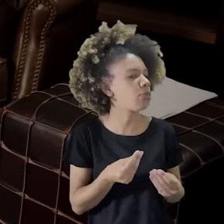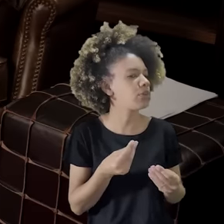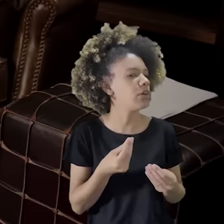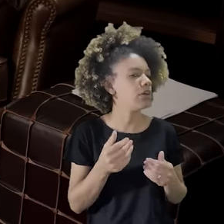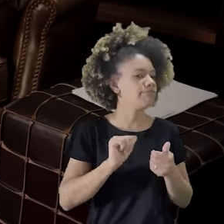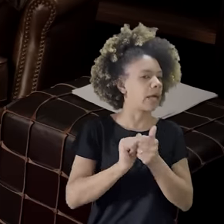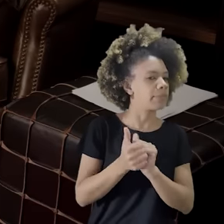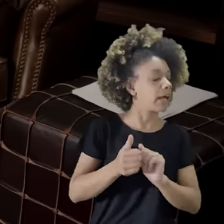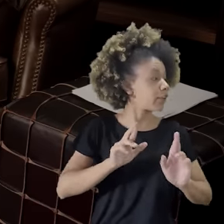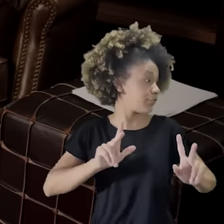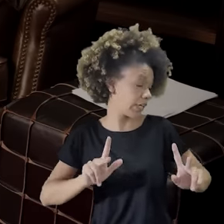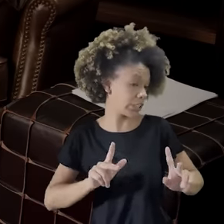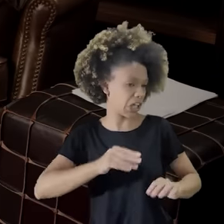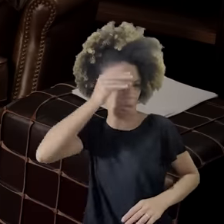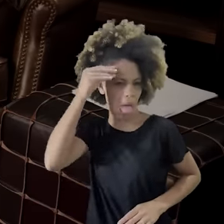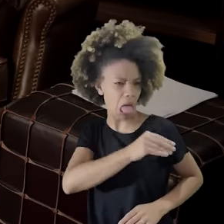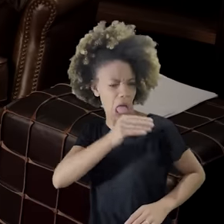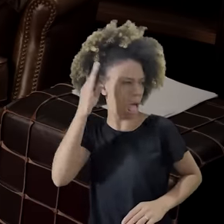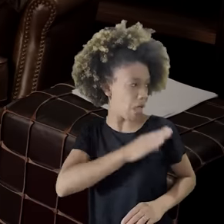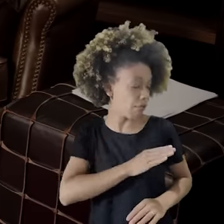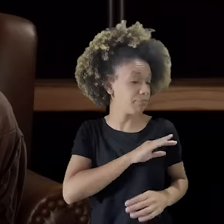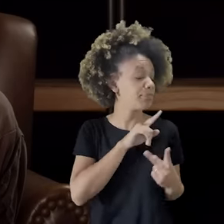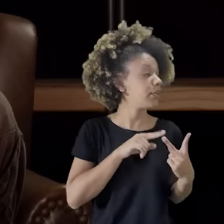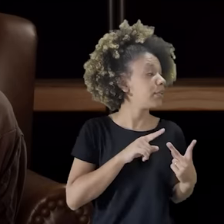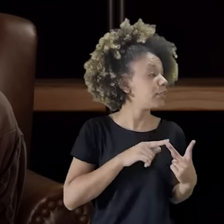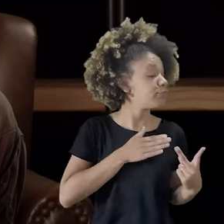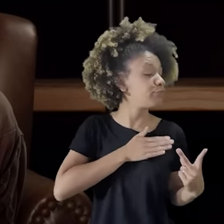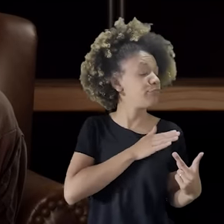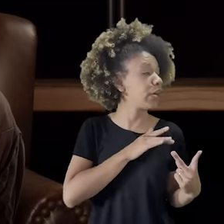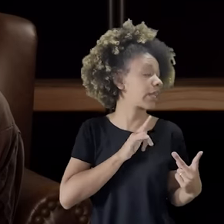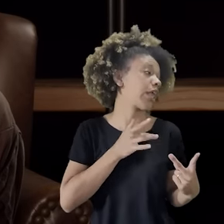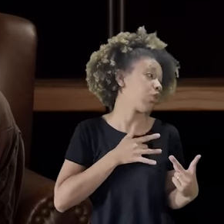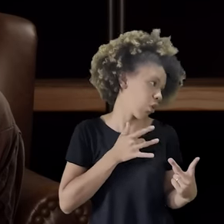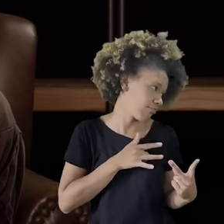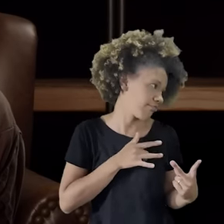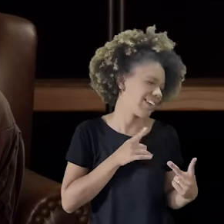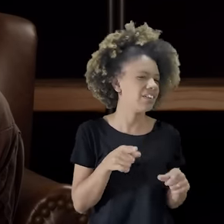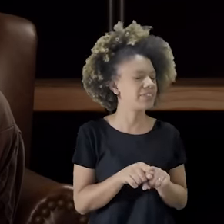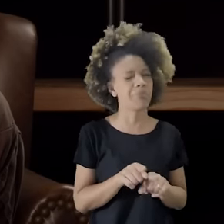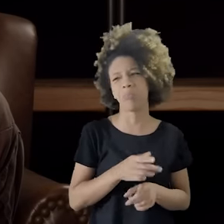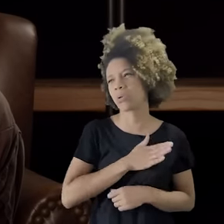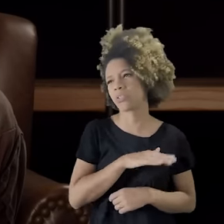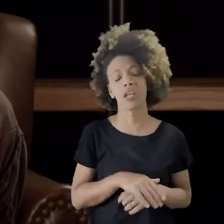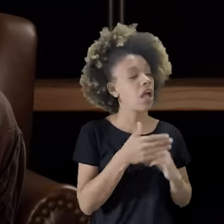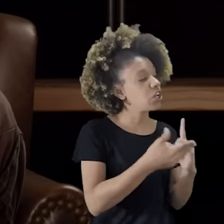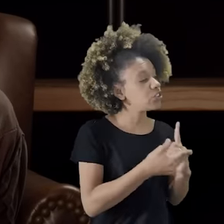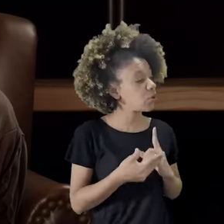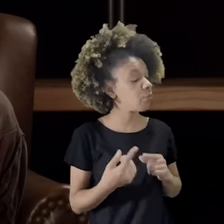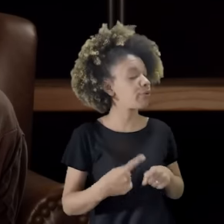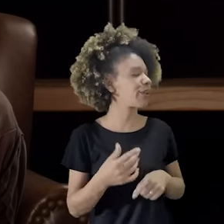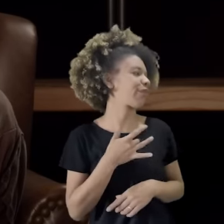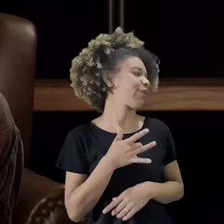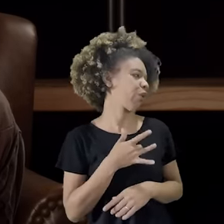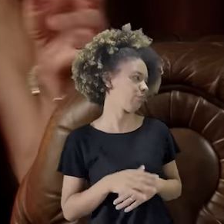como diferente ele é intolerante esse cara já tinha muito tempo e tudo preconceituoso que tem dó de você esse também é muito preocupado ele te acolhe